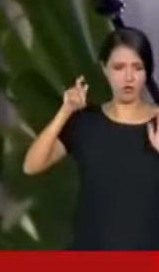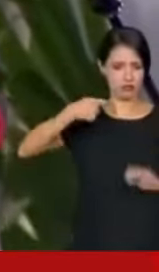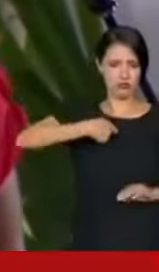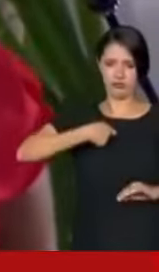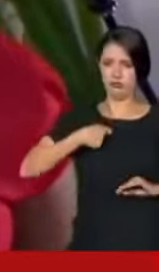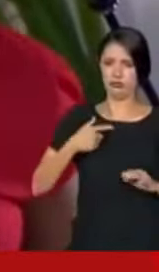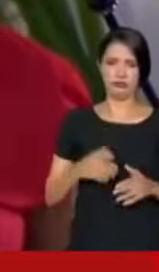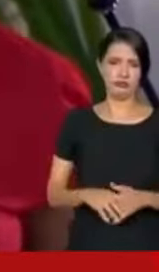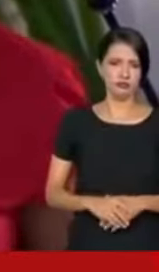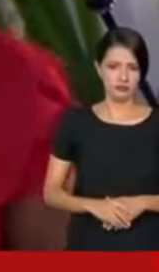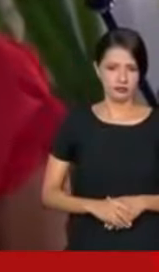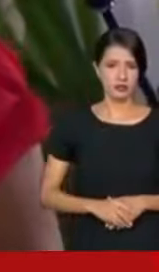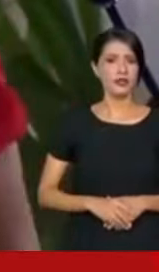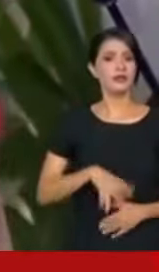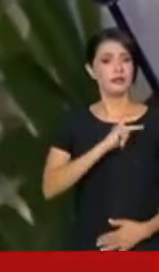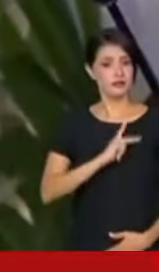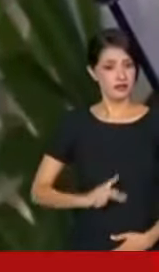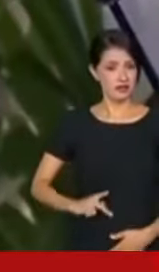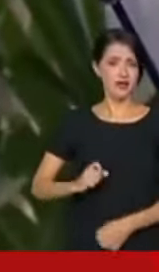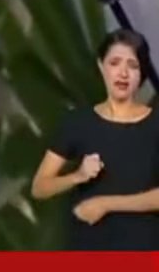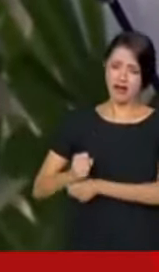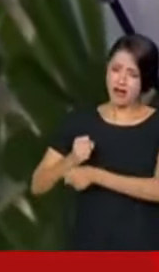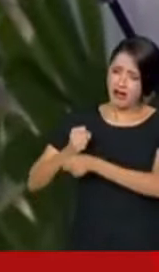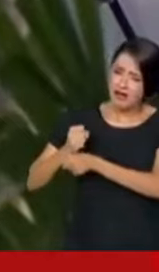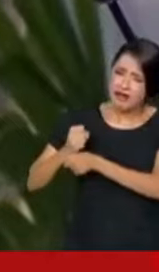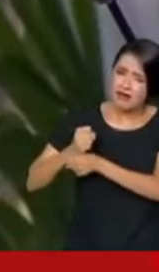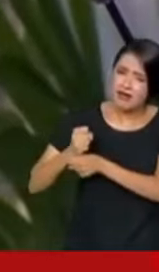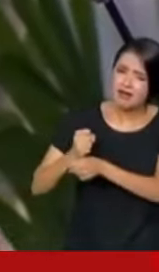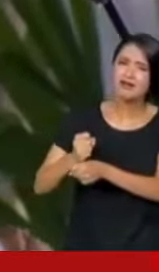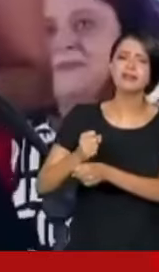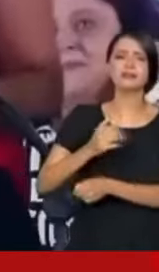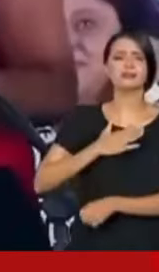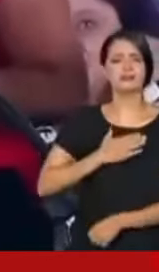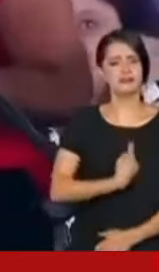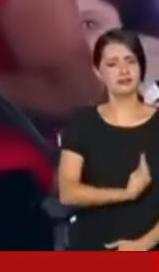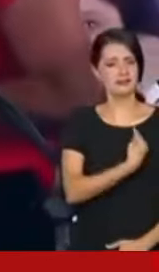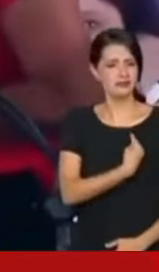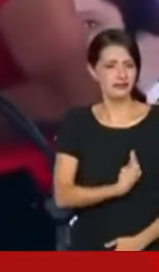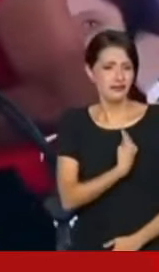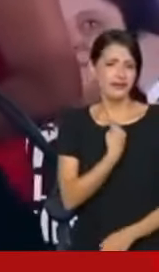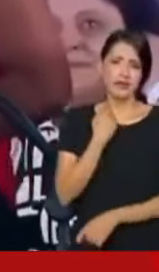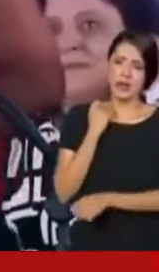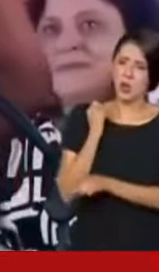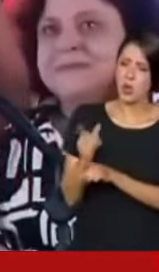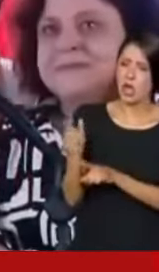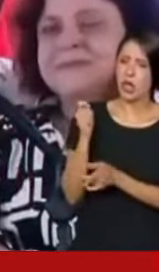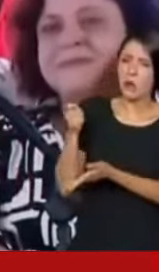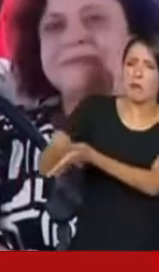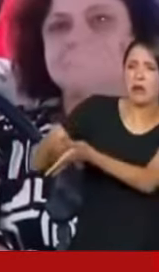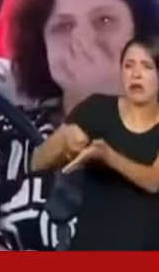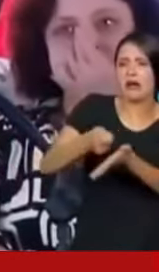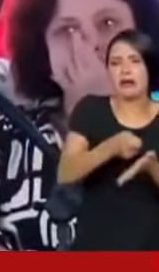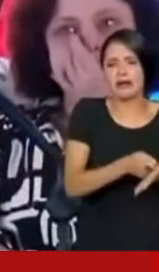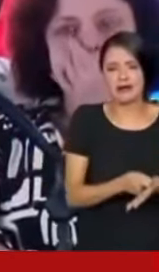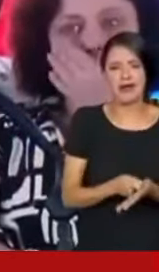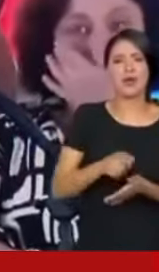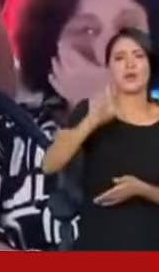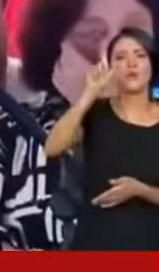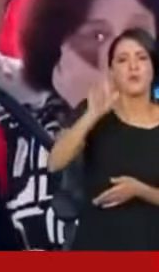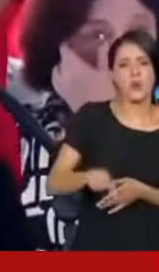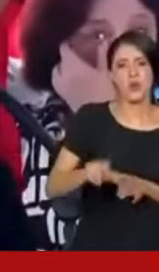Presidente, por muitos anos da minha vida, eu paguei aluguel com a Bolsa